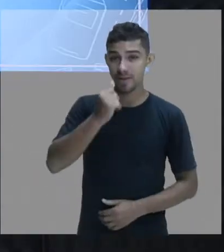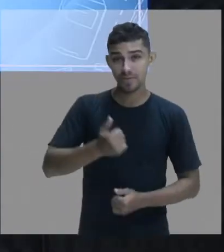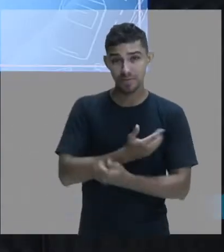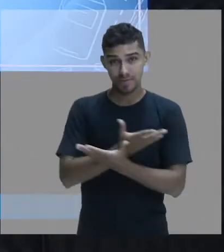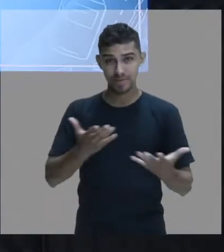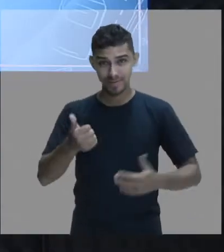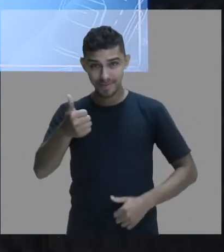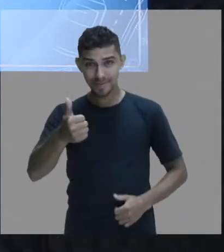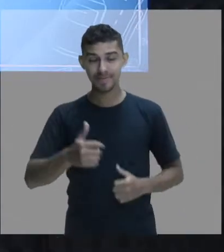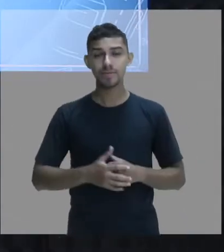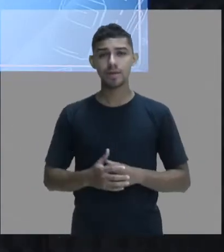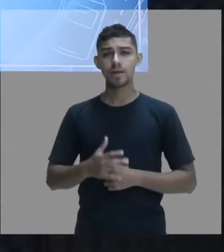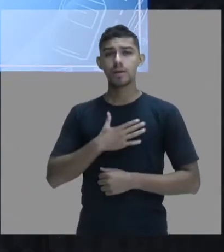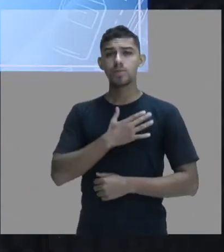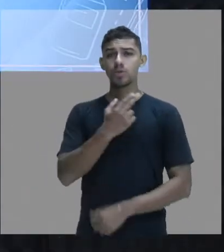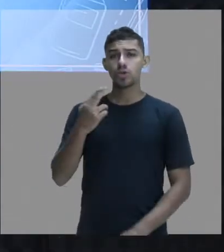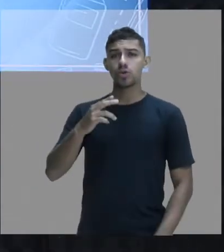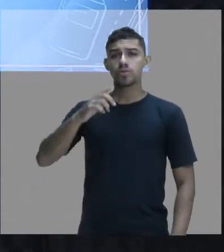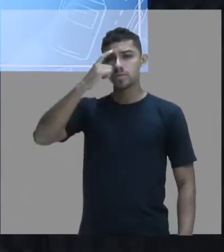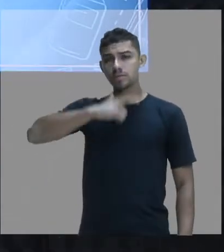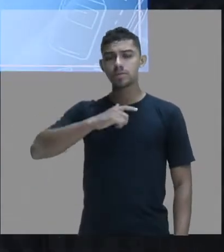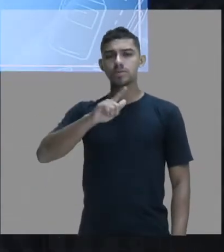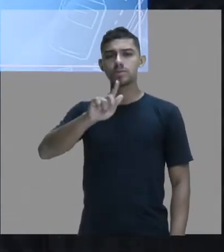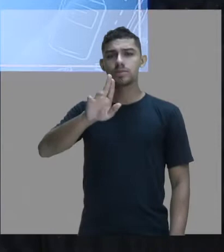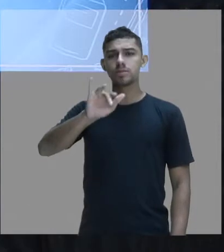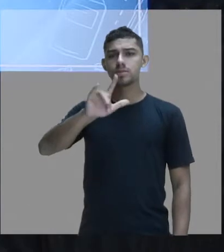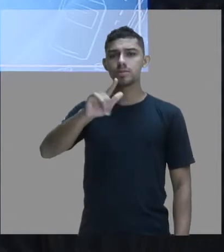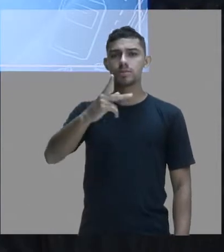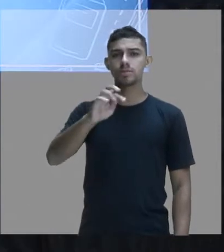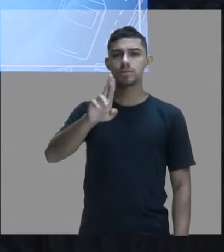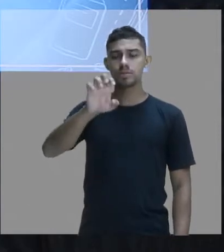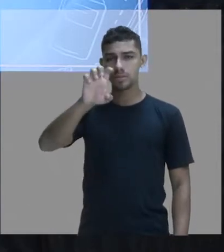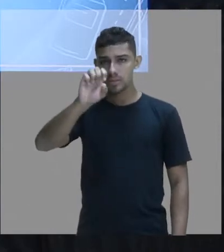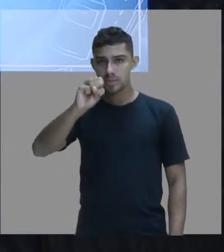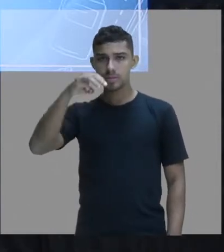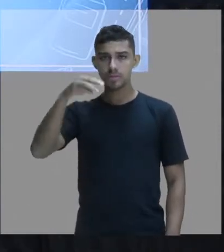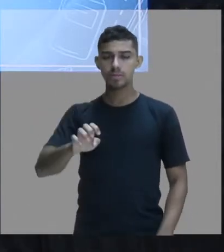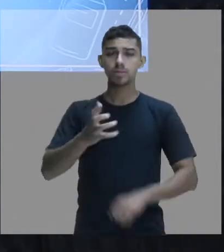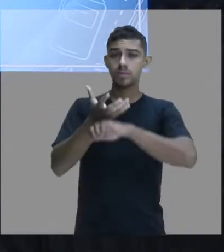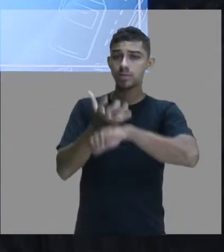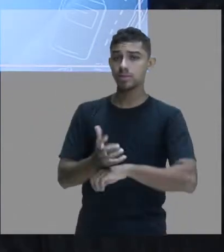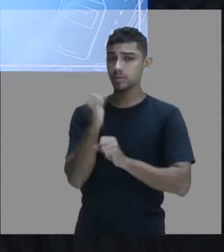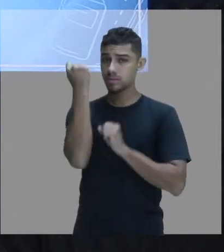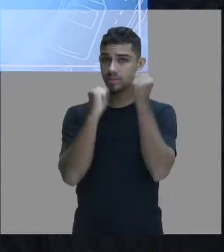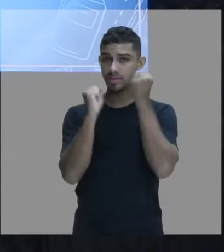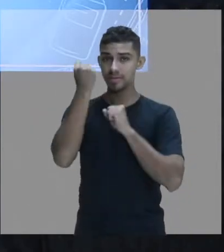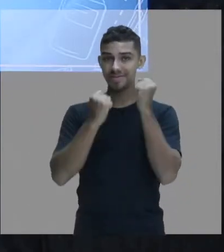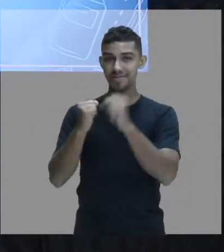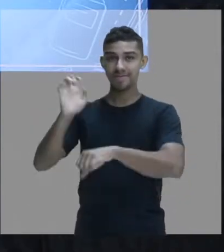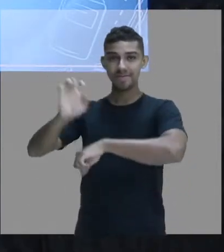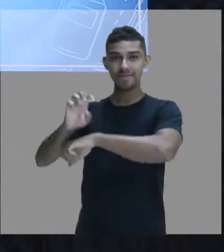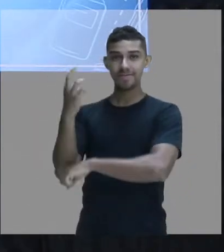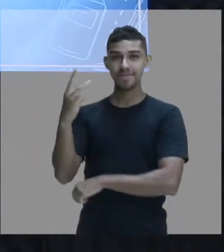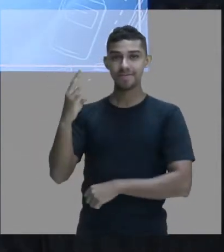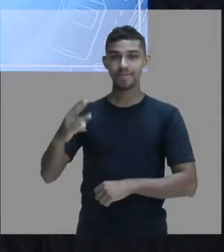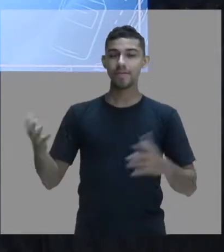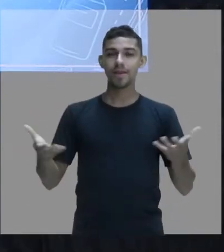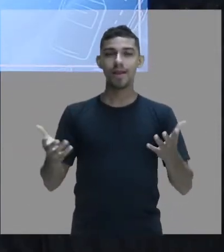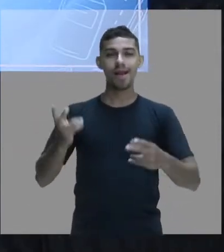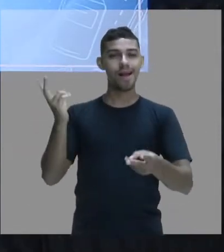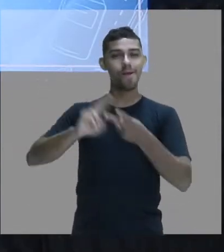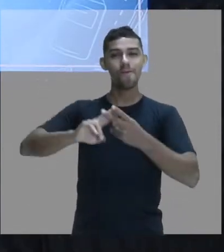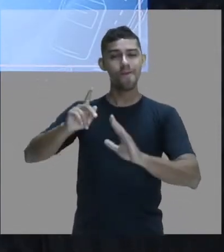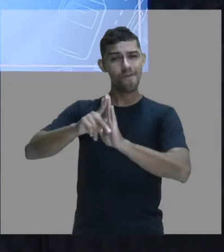galerinha, tudo bem com vocês? Sou Guilherme Campos, professor de Educação Física da Rede Estadual do Maranhão. E nessa aula de hoje, do nosso projeto Fique em